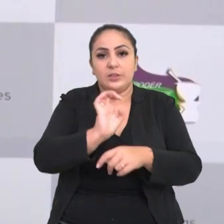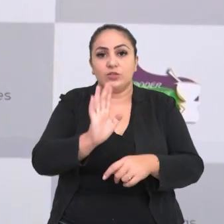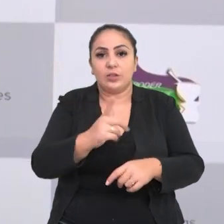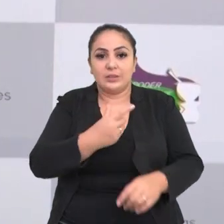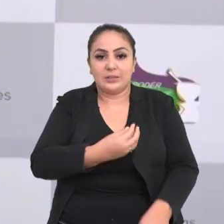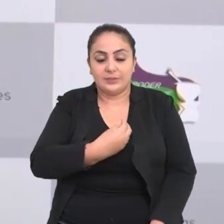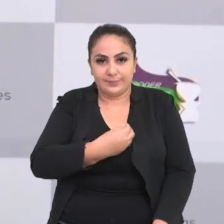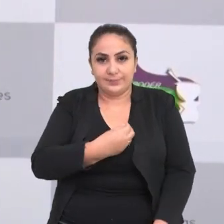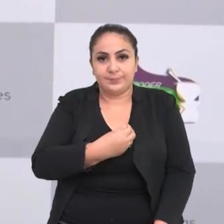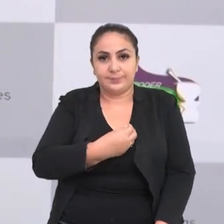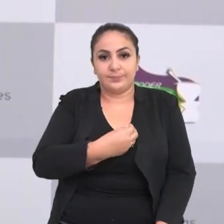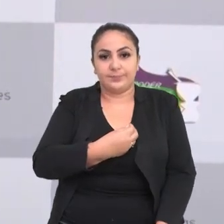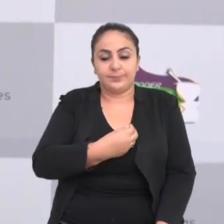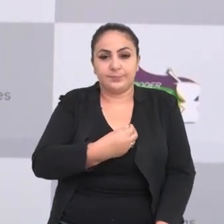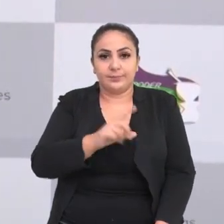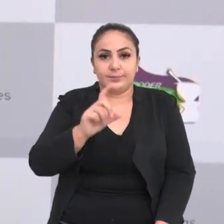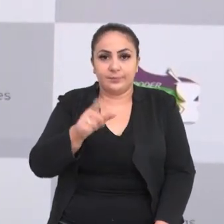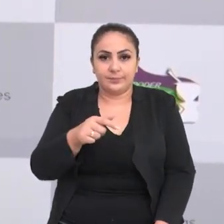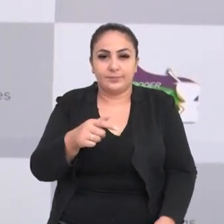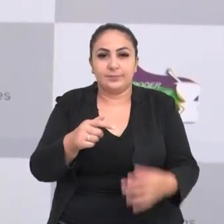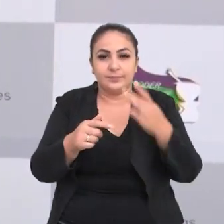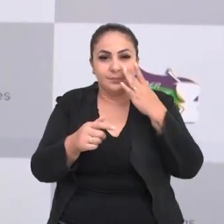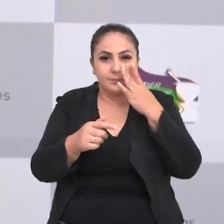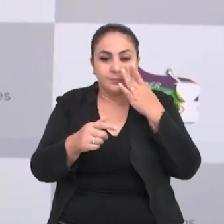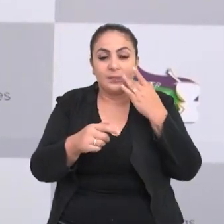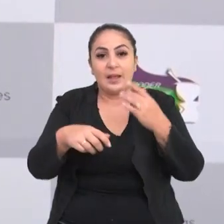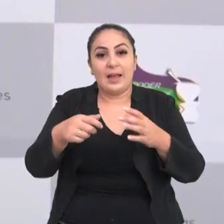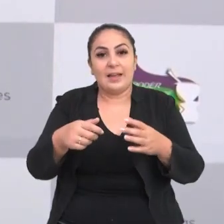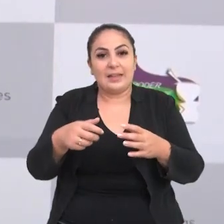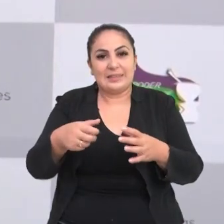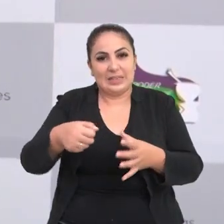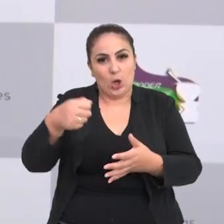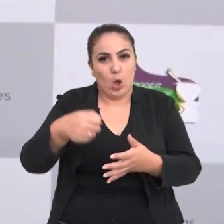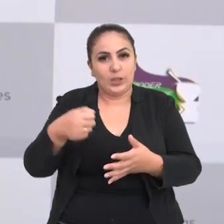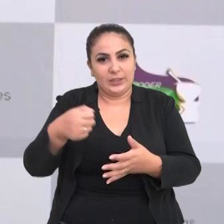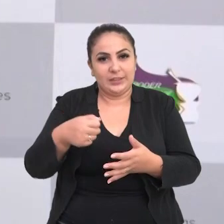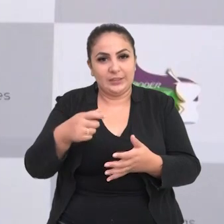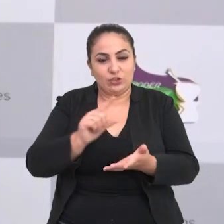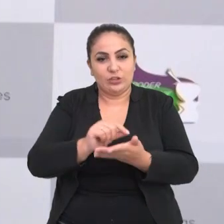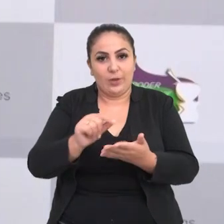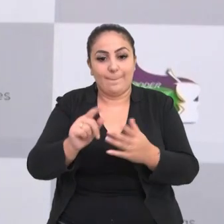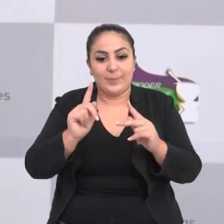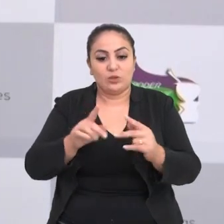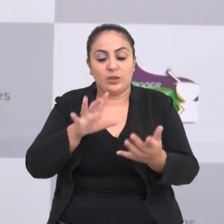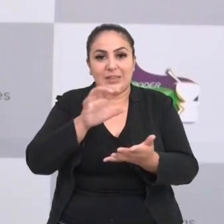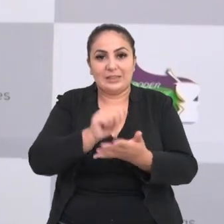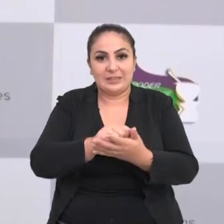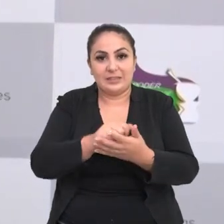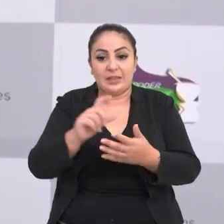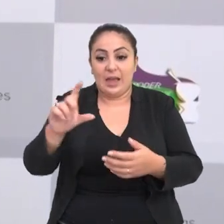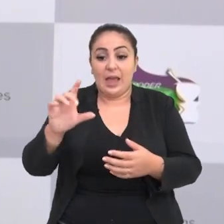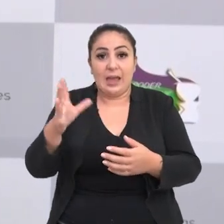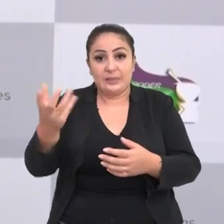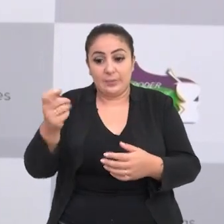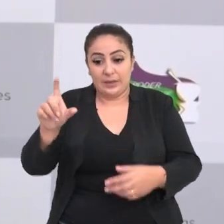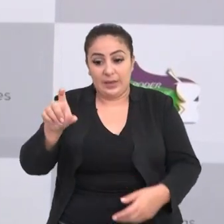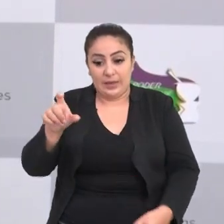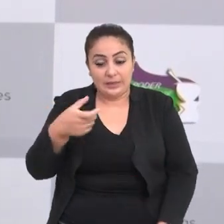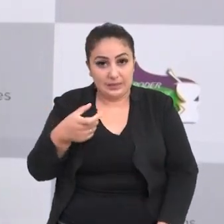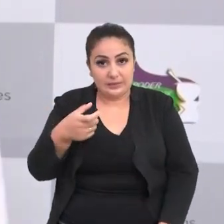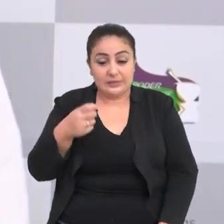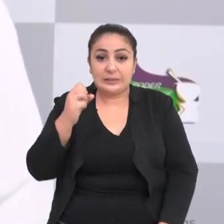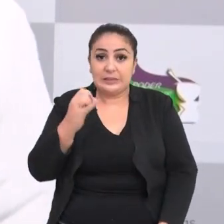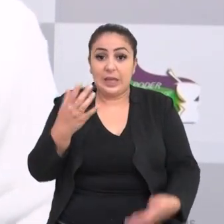estados já existe o cartão, que eles chamam a cesta digital. A pessoa se cadastra e recebe um cartãozinho.